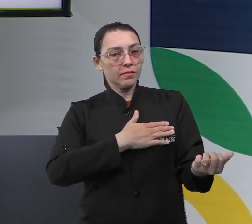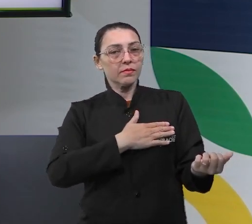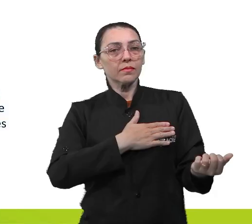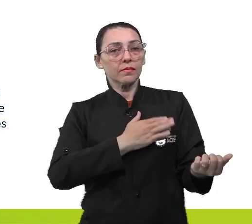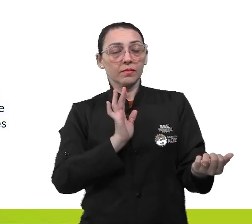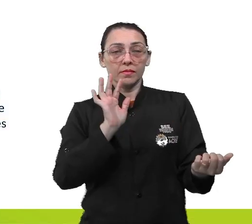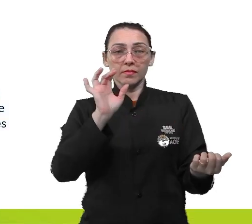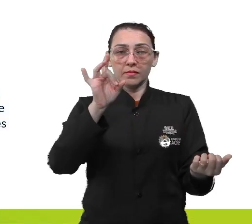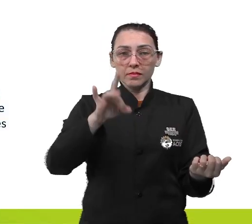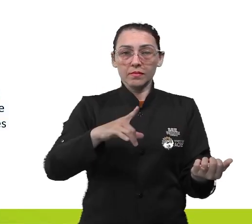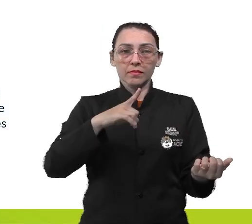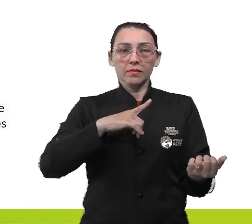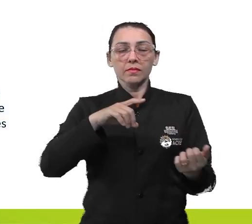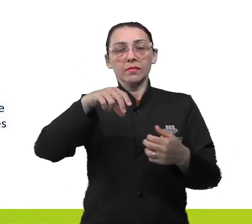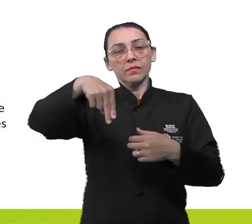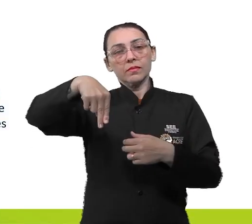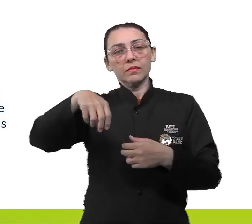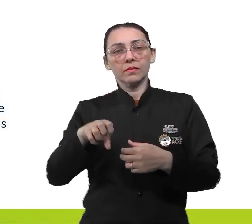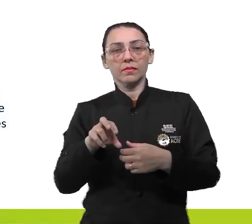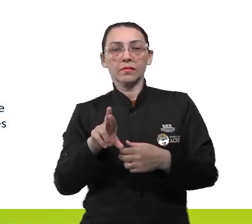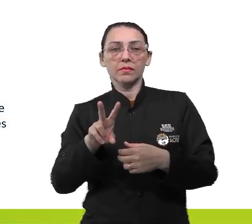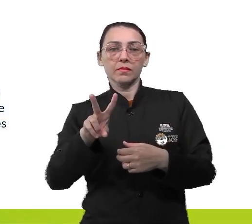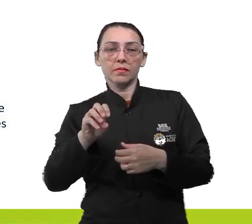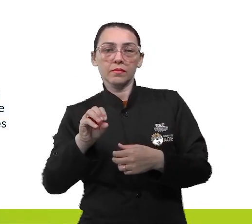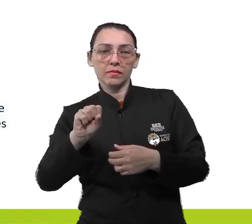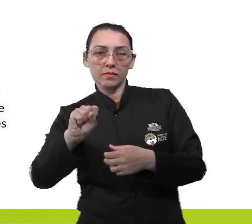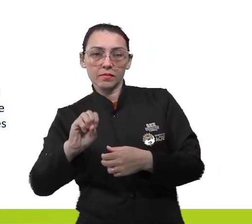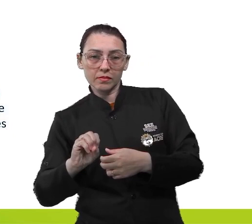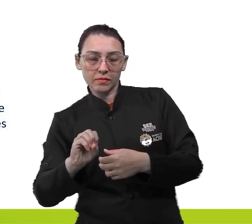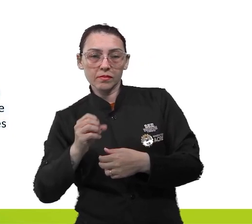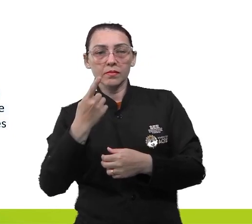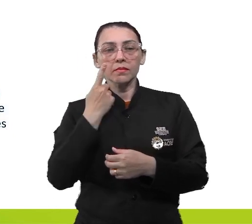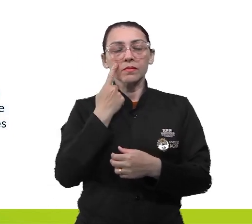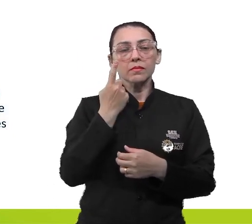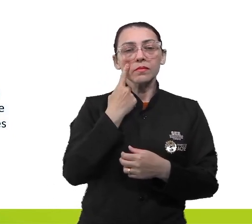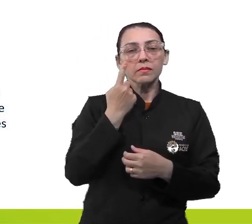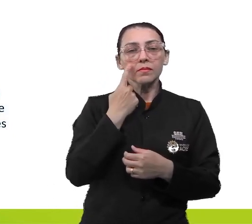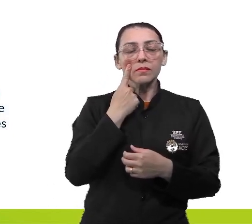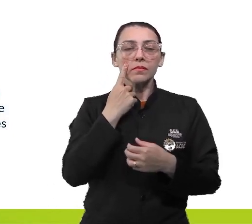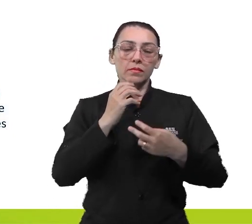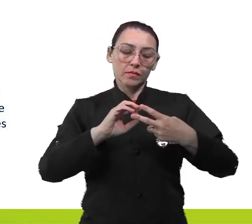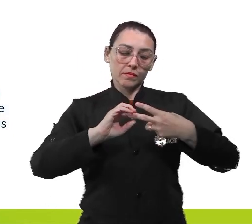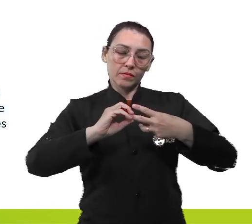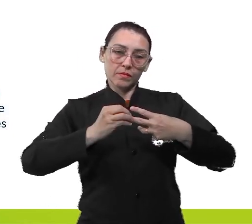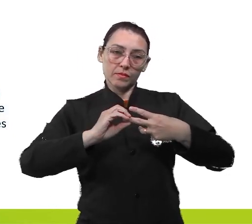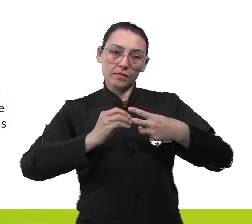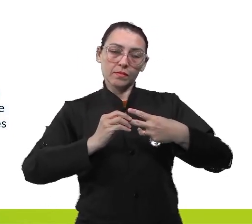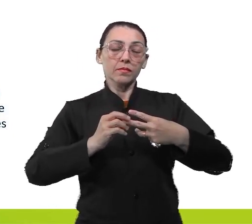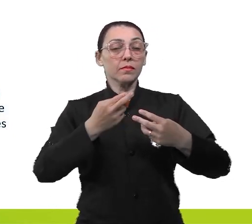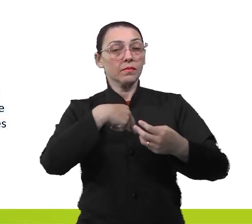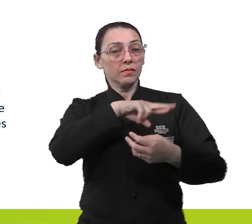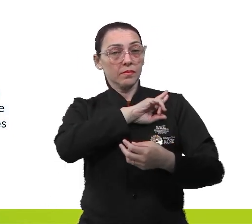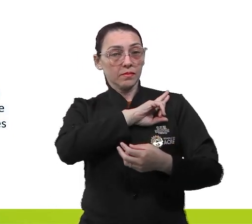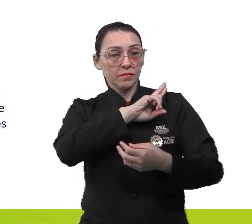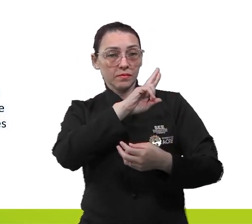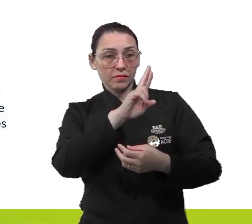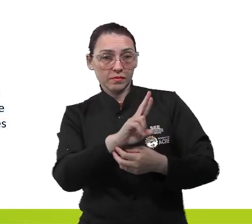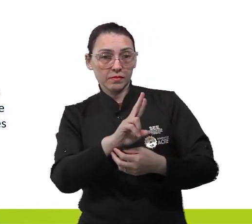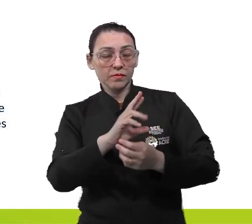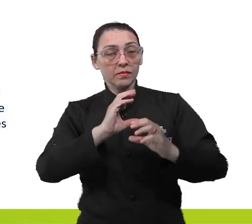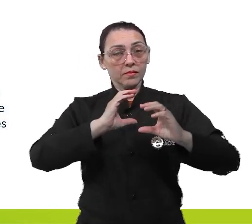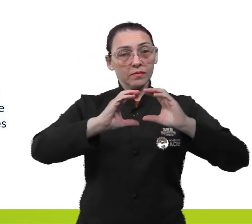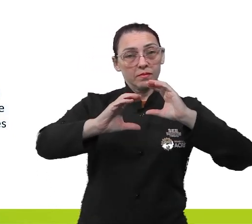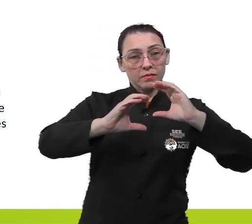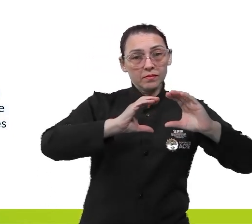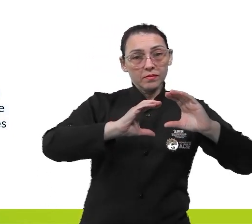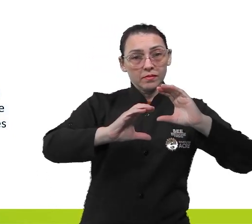por último, temos o conhecido tecido nervoso. Olha só aí a célula nervosa. Responsável pela